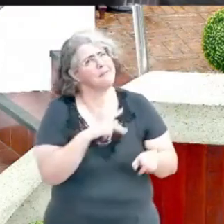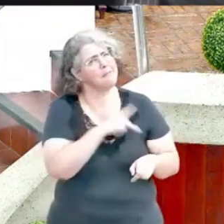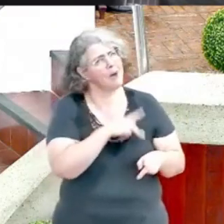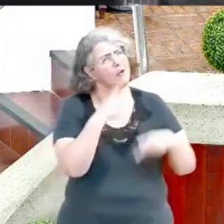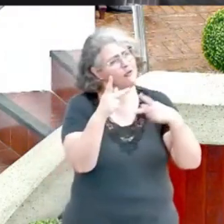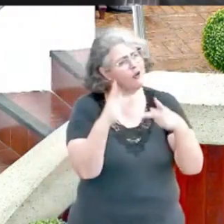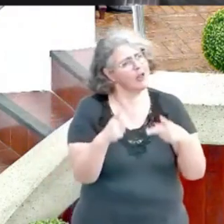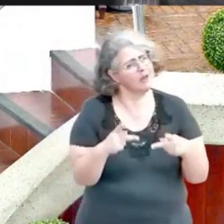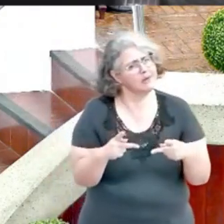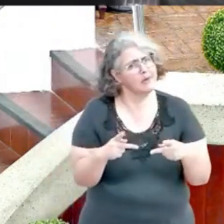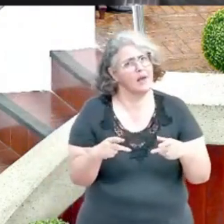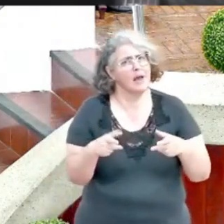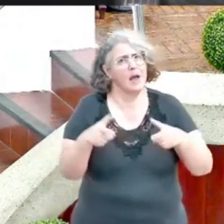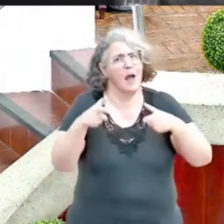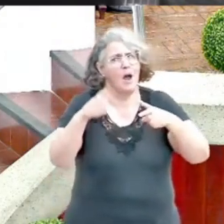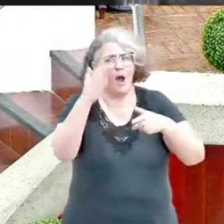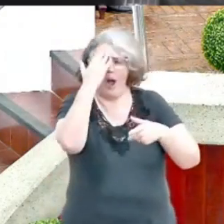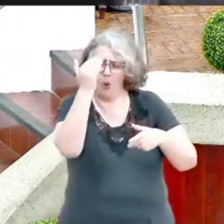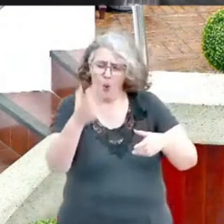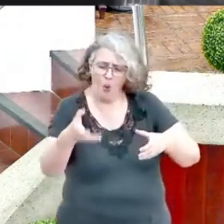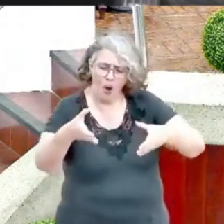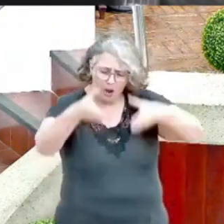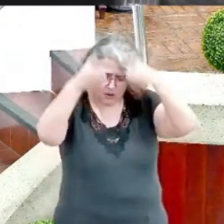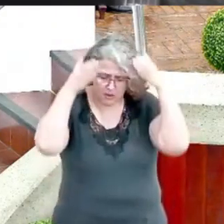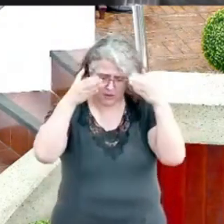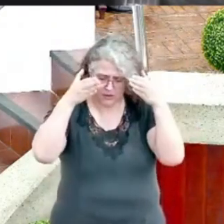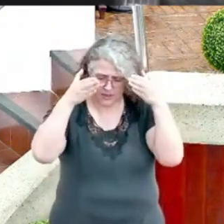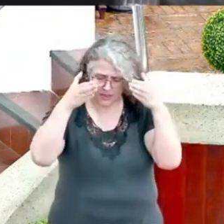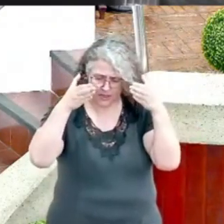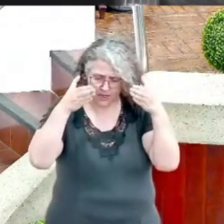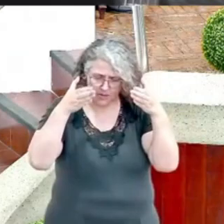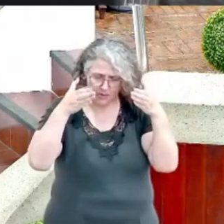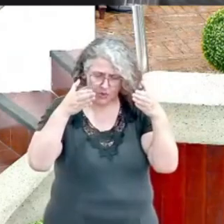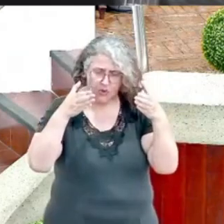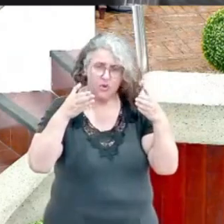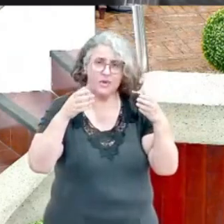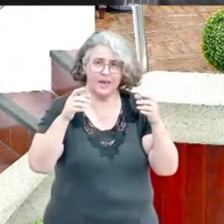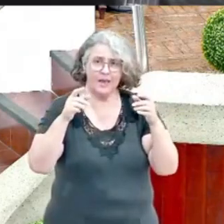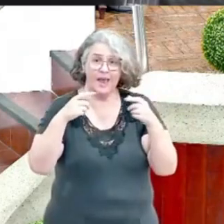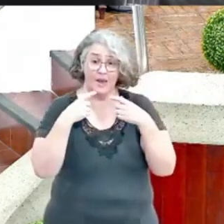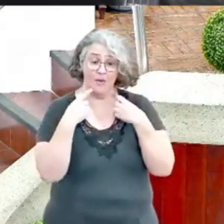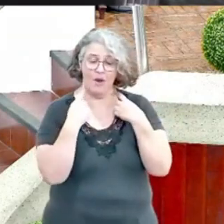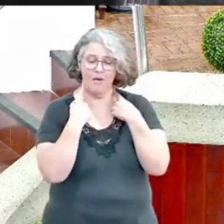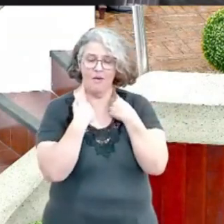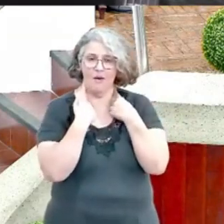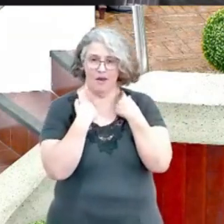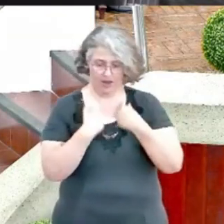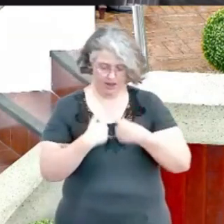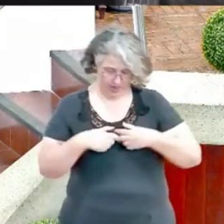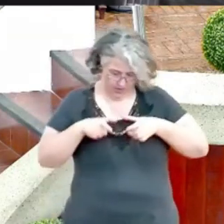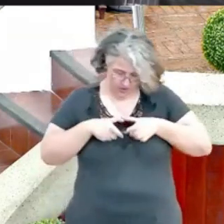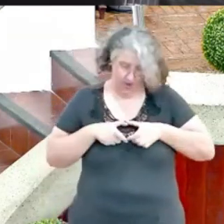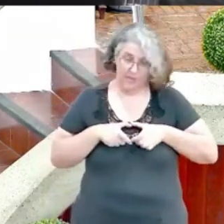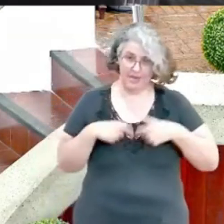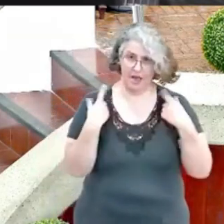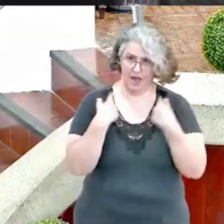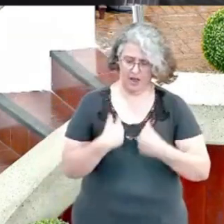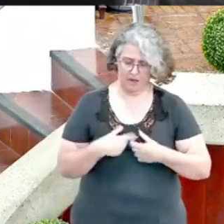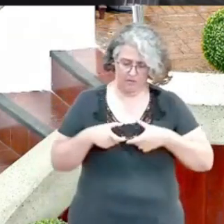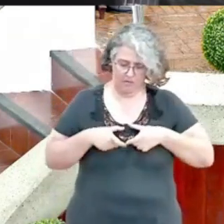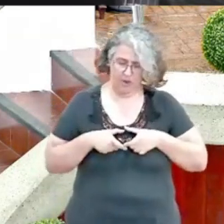a coroa de honra, aquela coroa que os atletas recebiam quando ganhavam os jogos lá